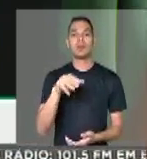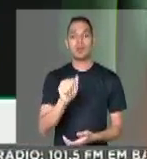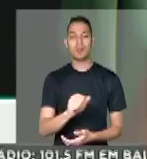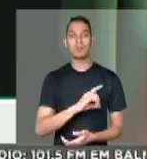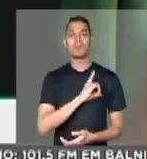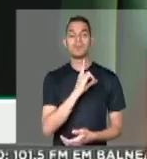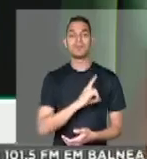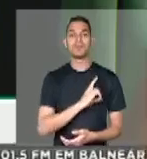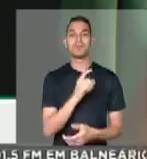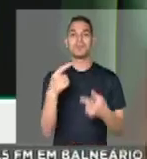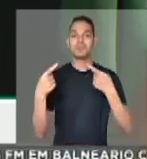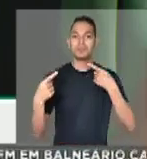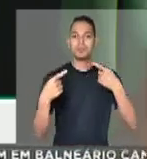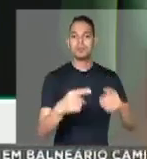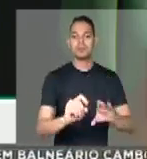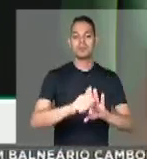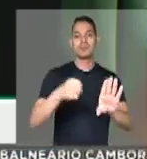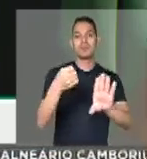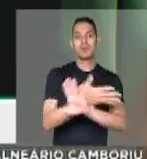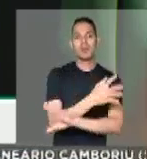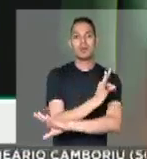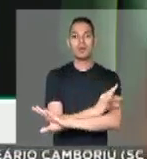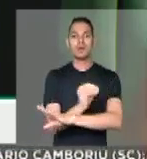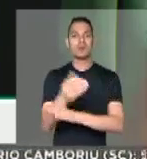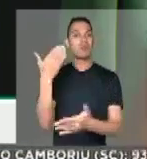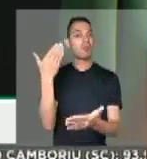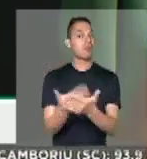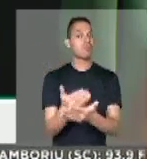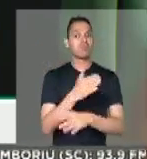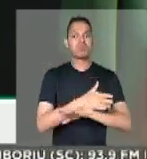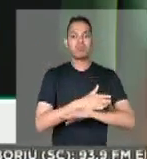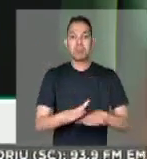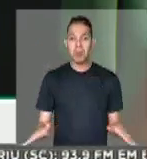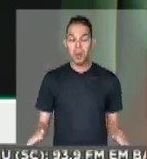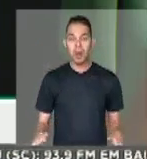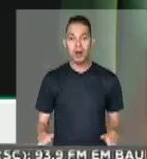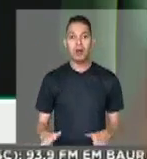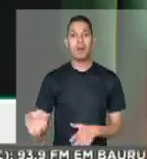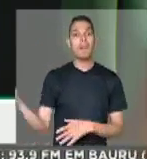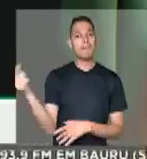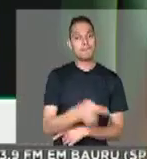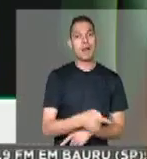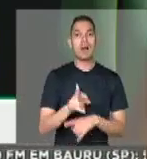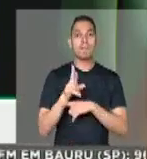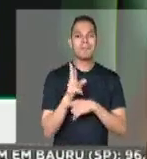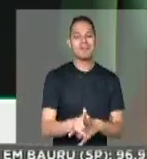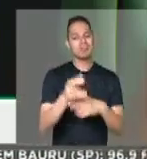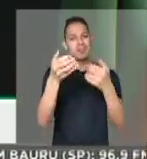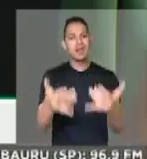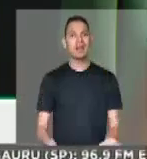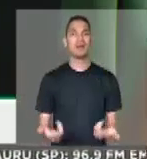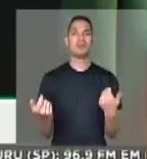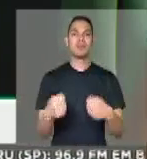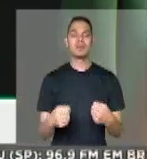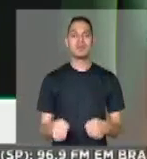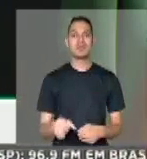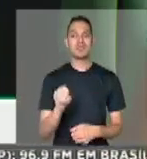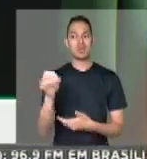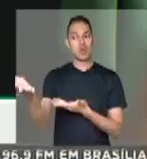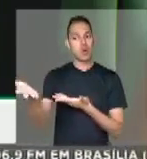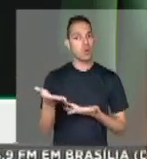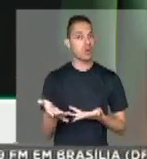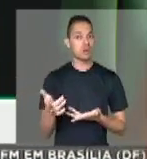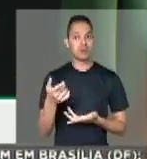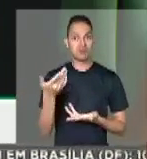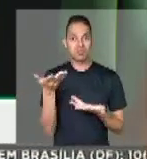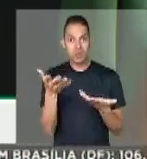Delegacia de Combate à Corrupção, no estado de Tocantins. Espero que ele venha ou mande algum representante para se explicar, porque se por convite não